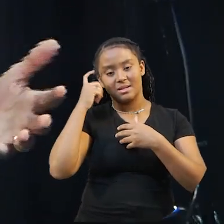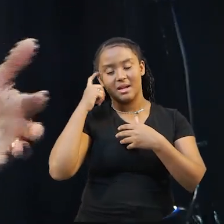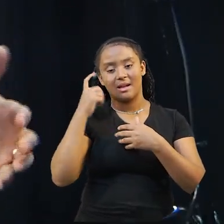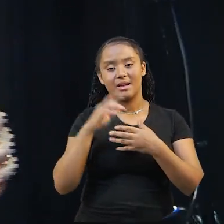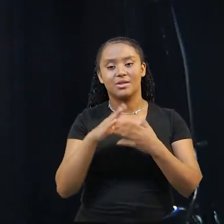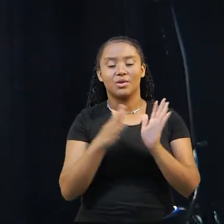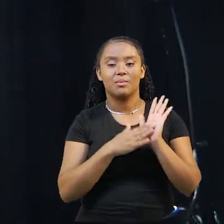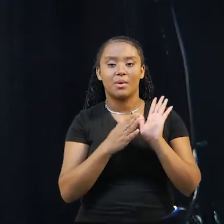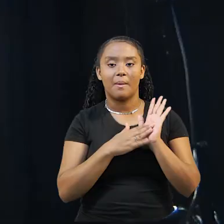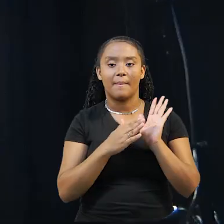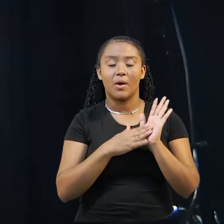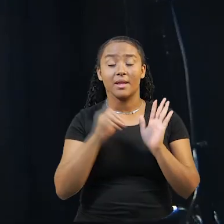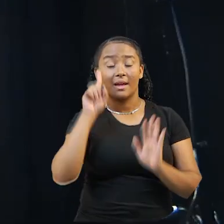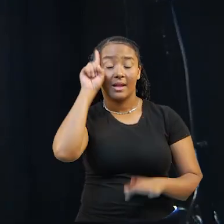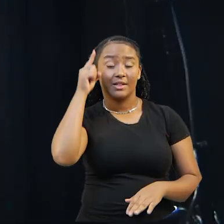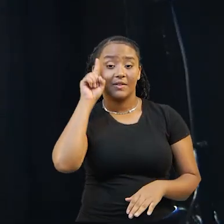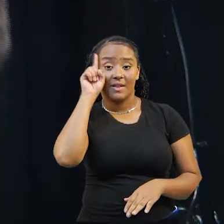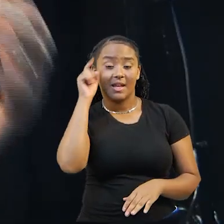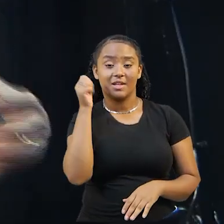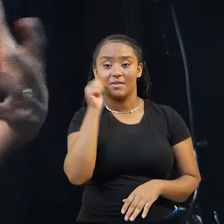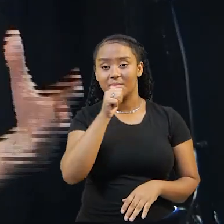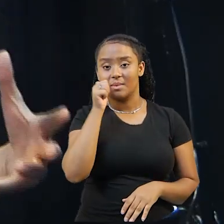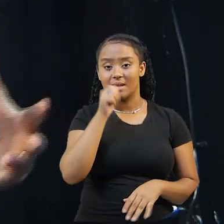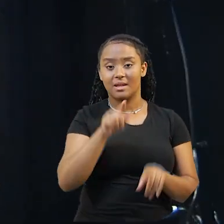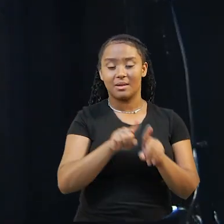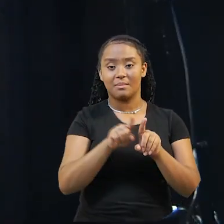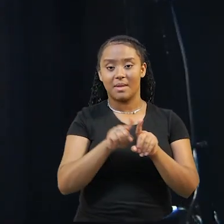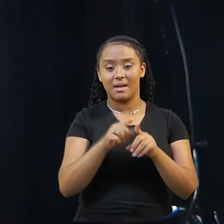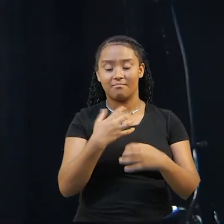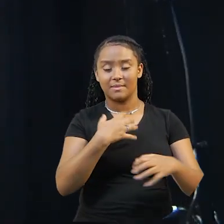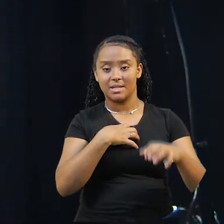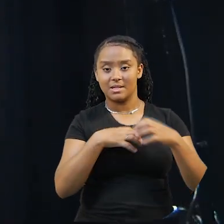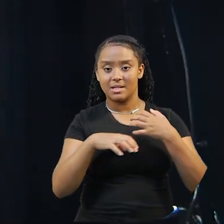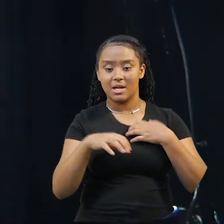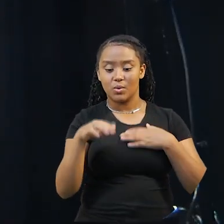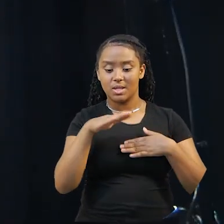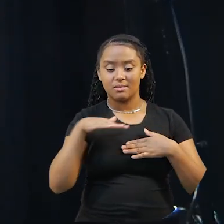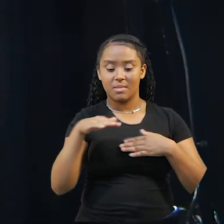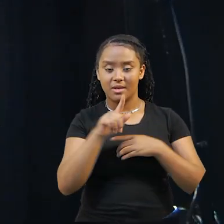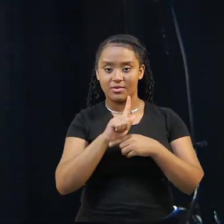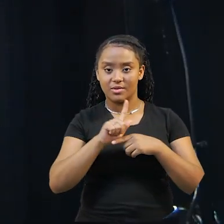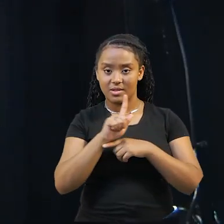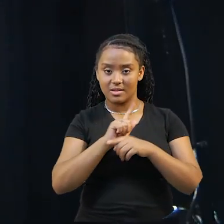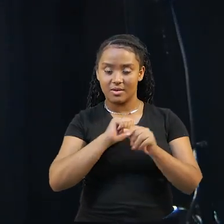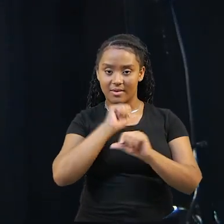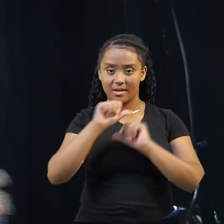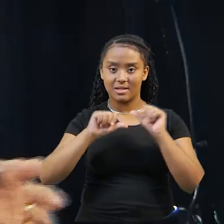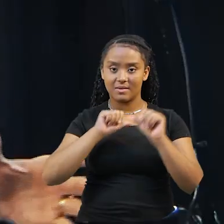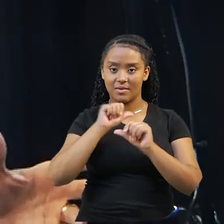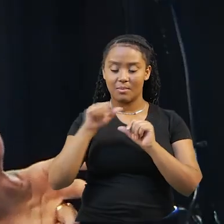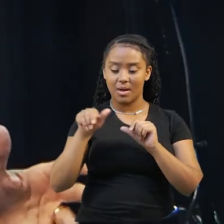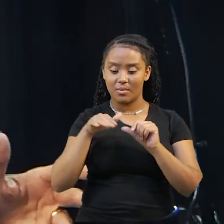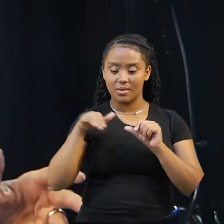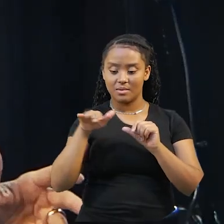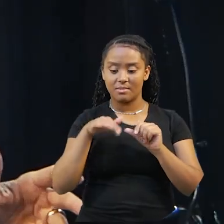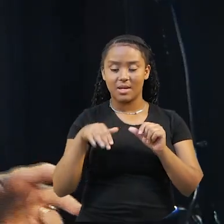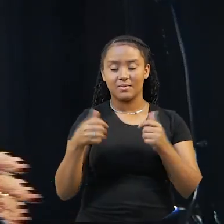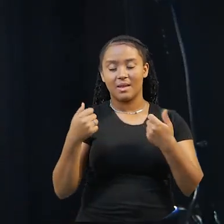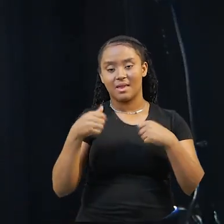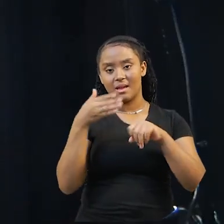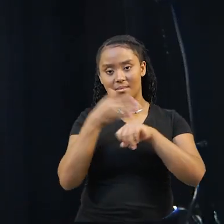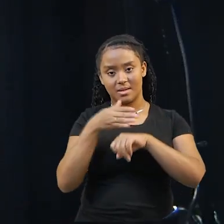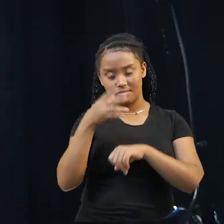Colocar a criatividade feminina, a sensibilidade, transformar os espaços de gestão num espaço que caiba todo